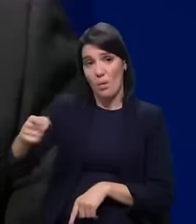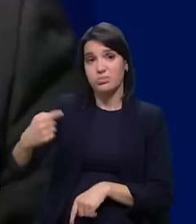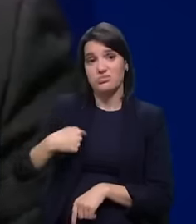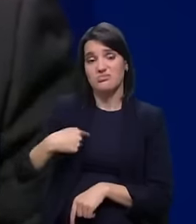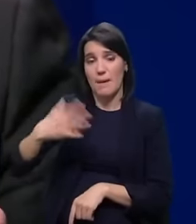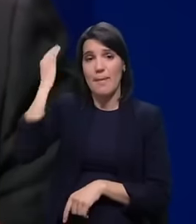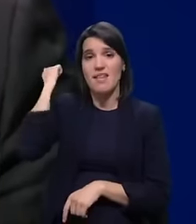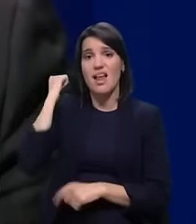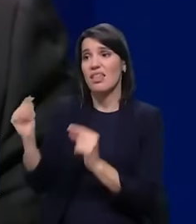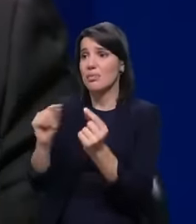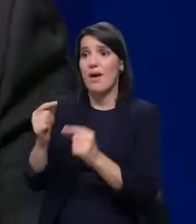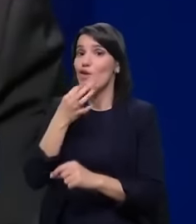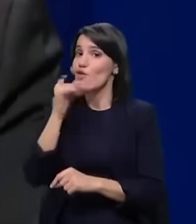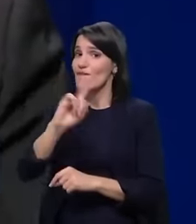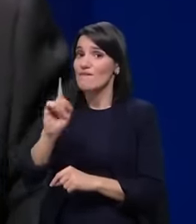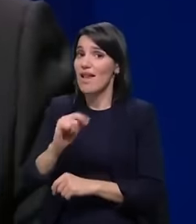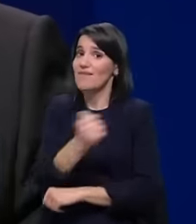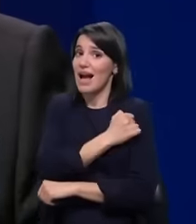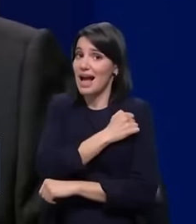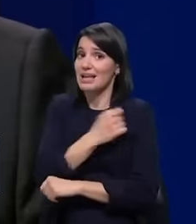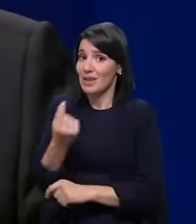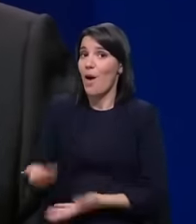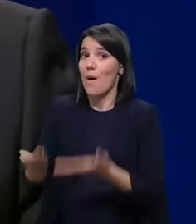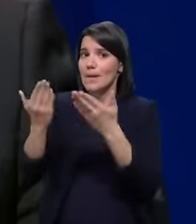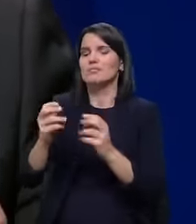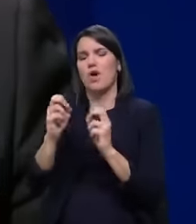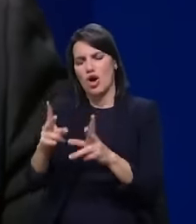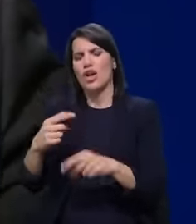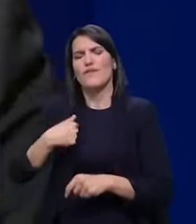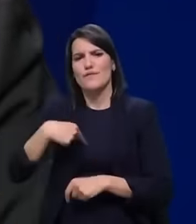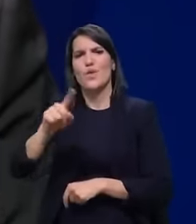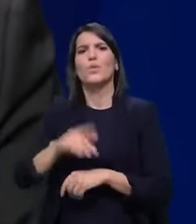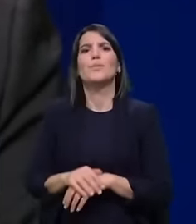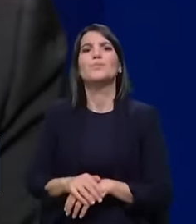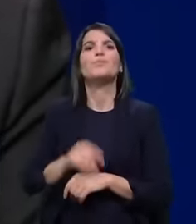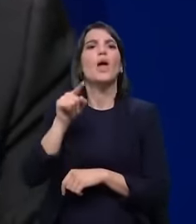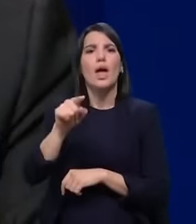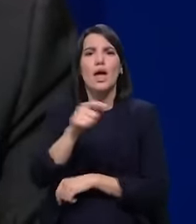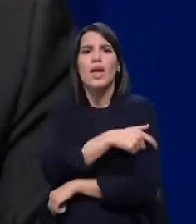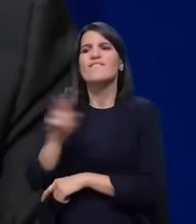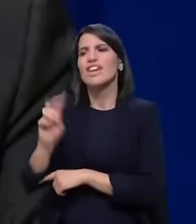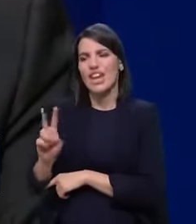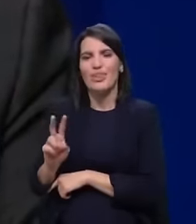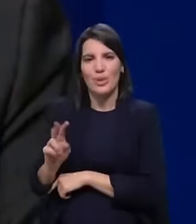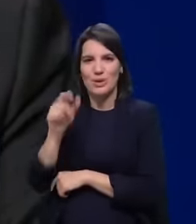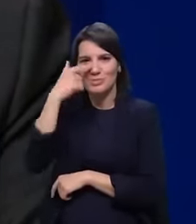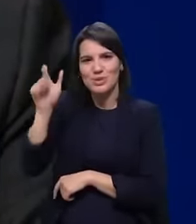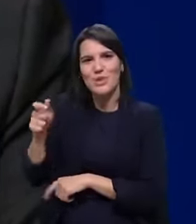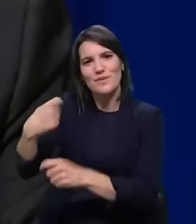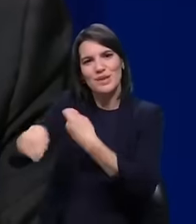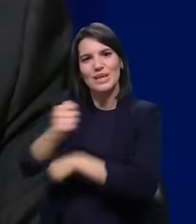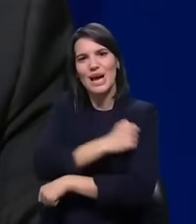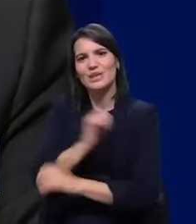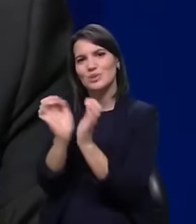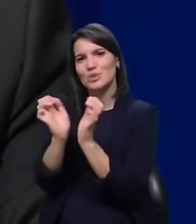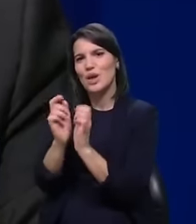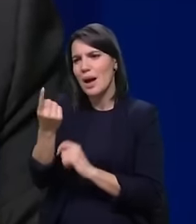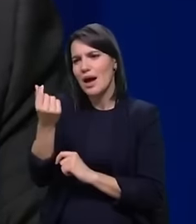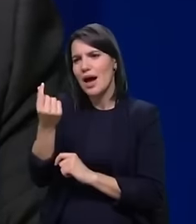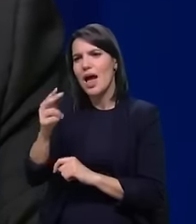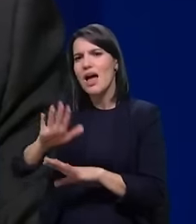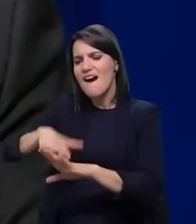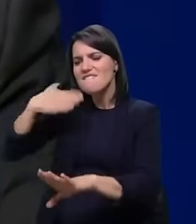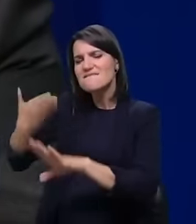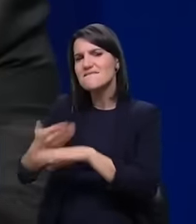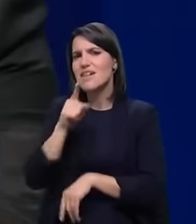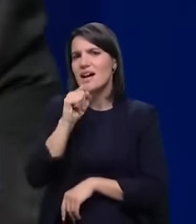num debate, eu não falava de especulação imobiliária, mas já que ela quer falar, vamos ao debate. Não fui eu que tive um vereador que estava a vender casas da Segurança Social ao triplo do preço. Foi a